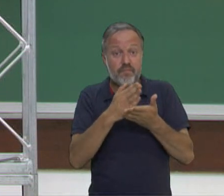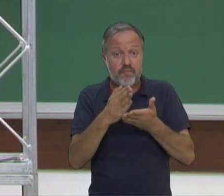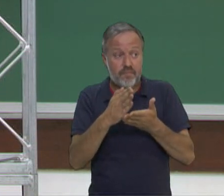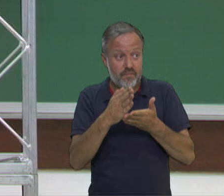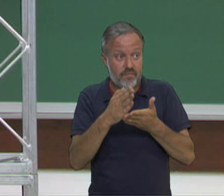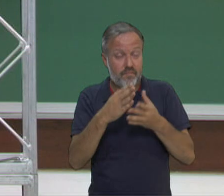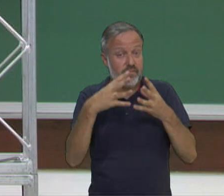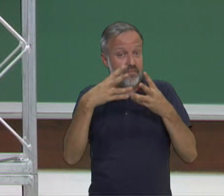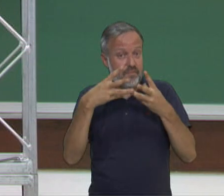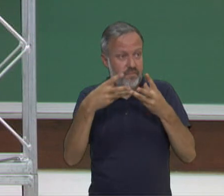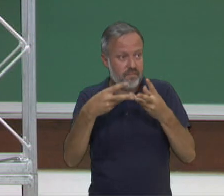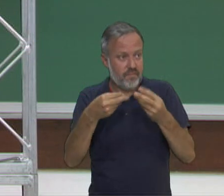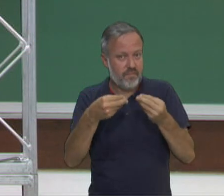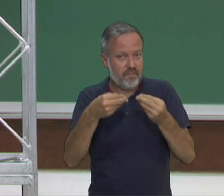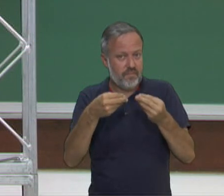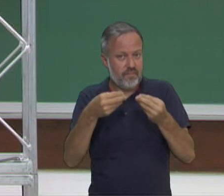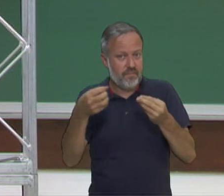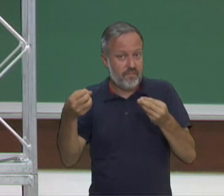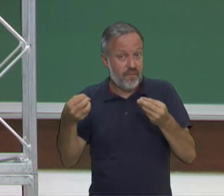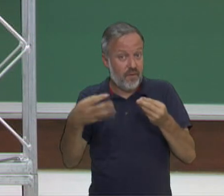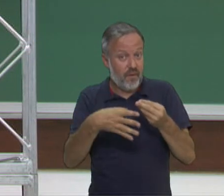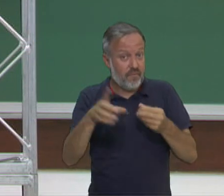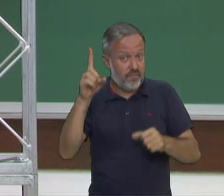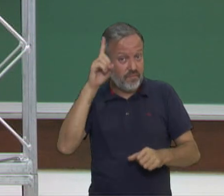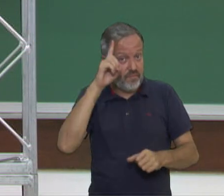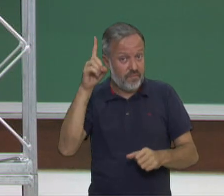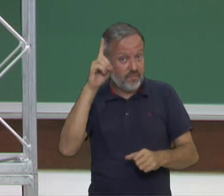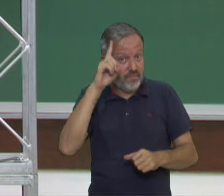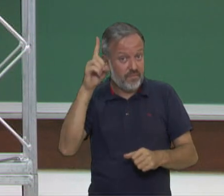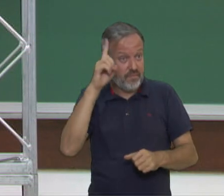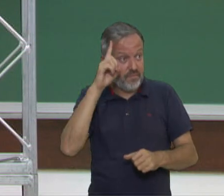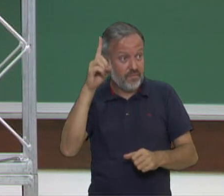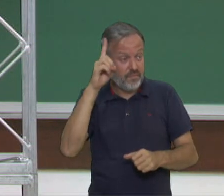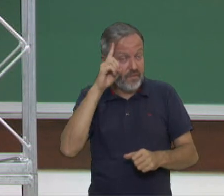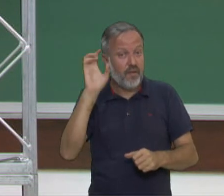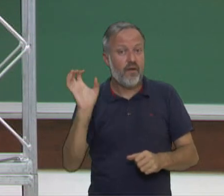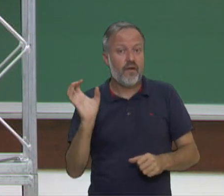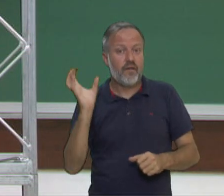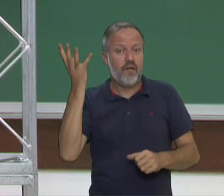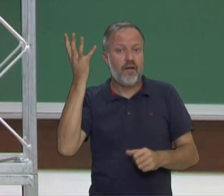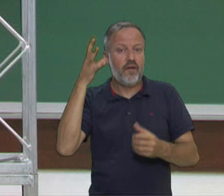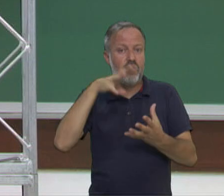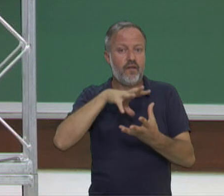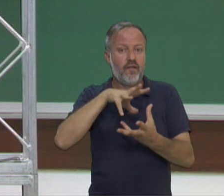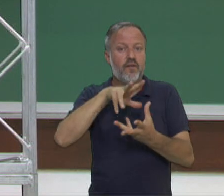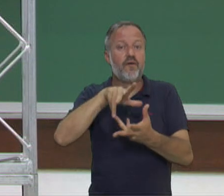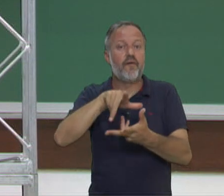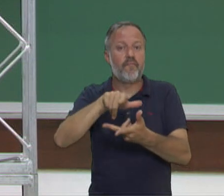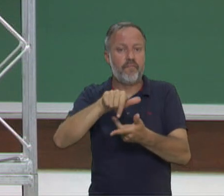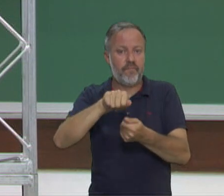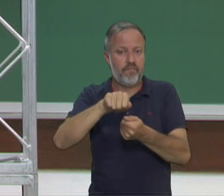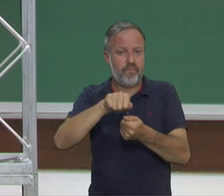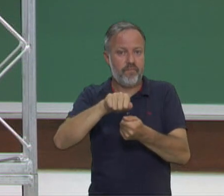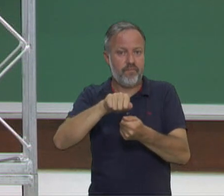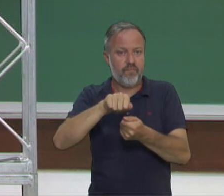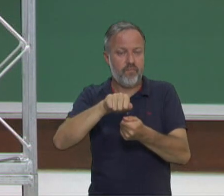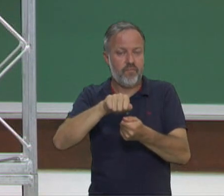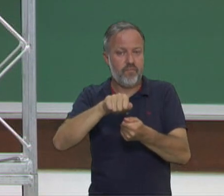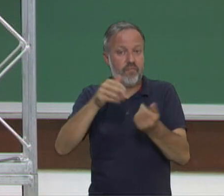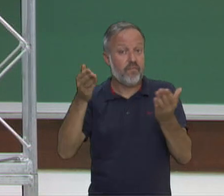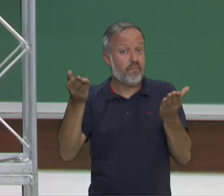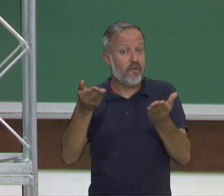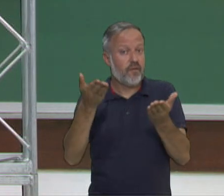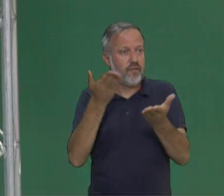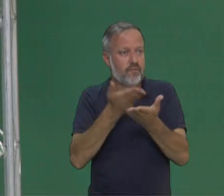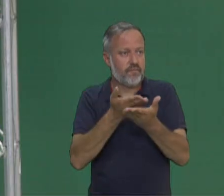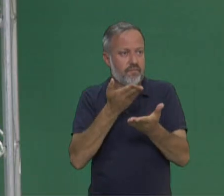hoje, como todas as aulas, eu trago algo do nosso dia a dia relacionado a isso. O que está acontecendo no mundo relacionado ao conteúdo que vamos